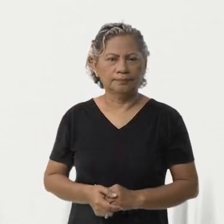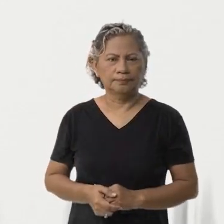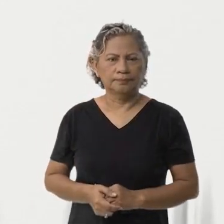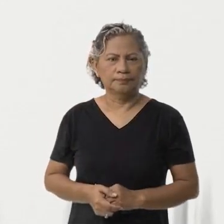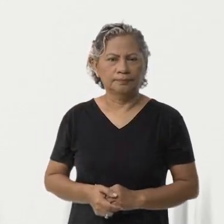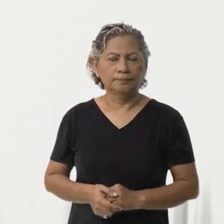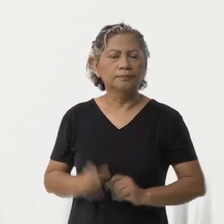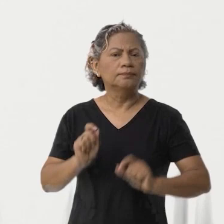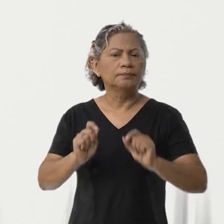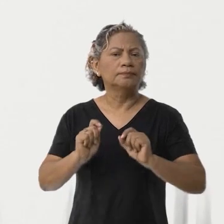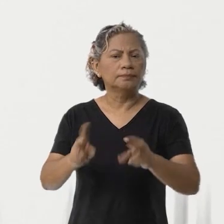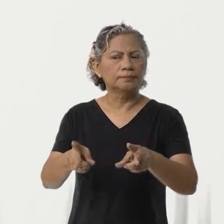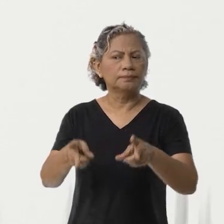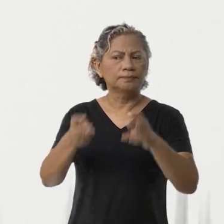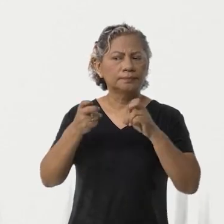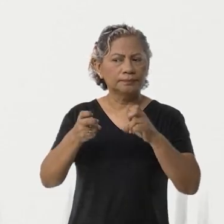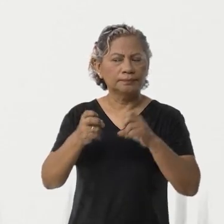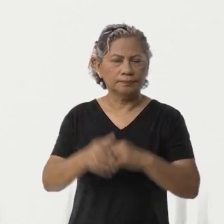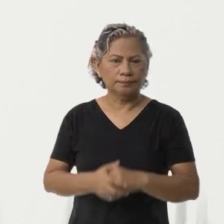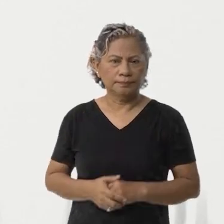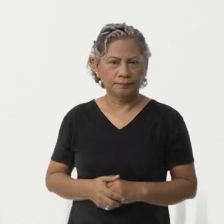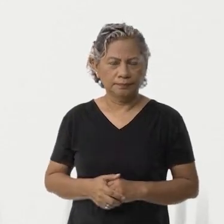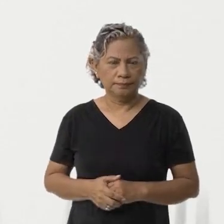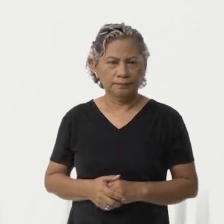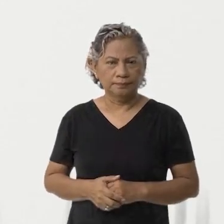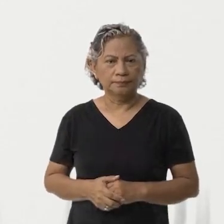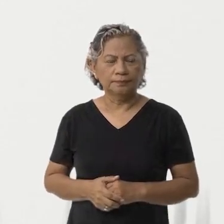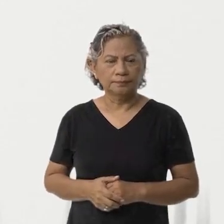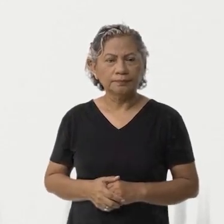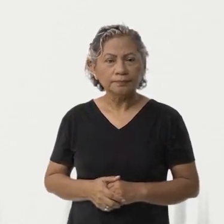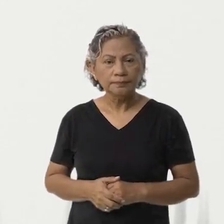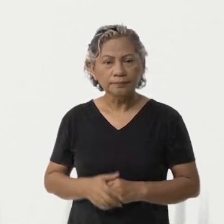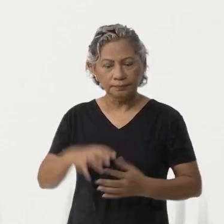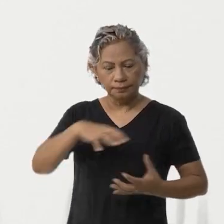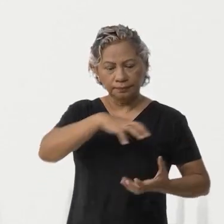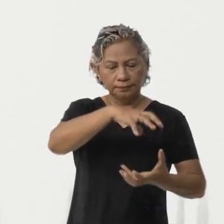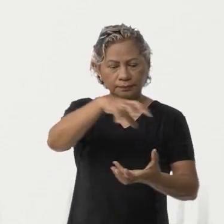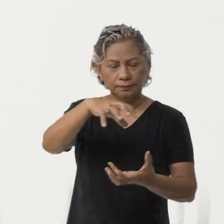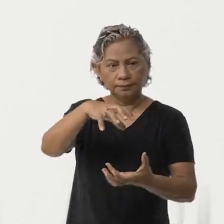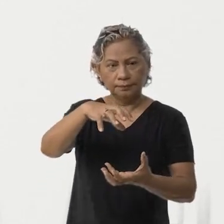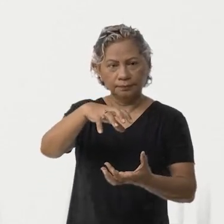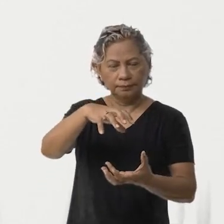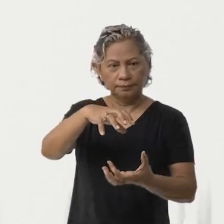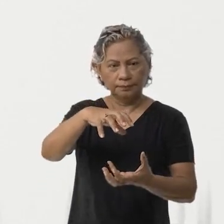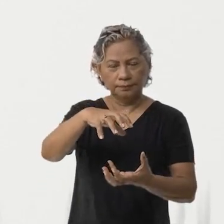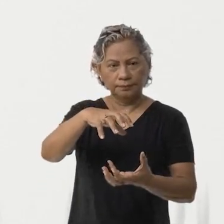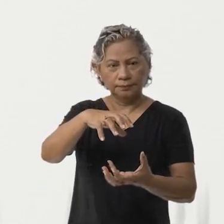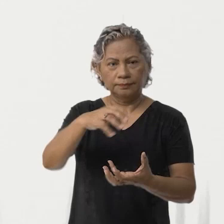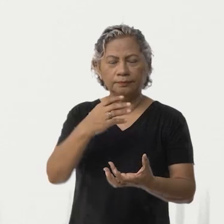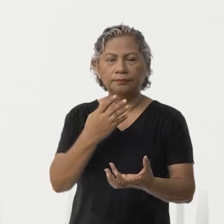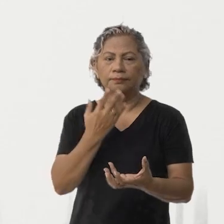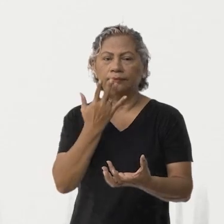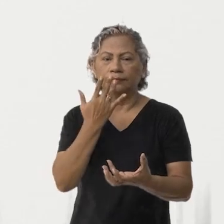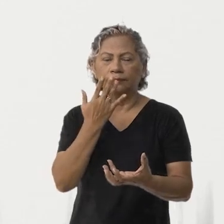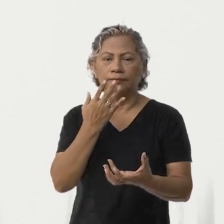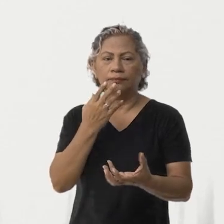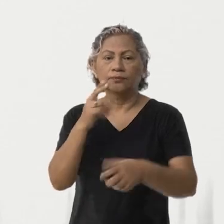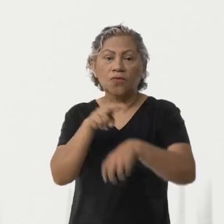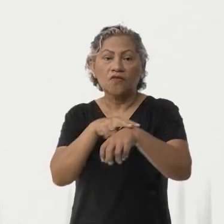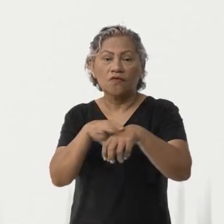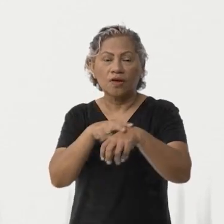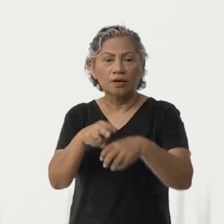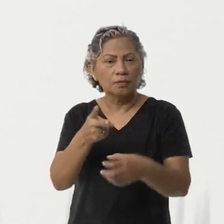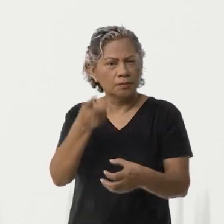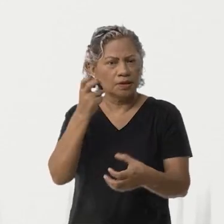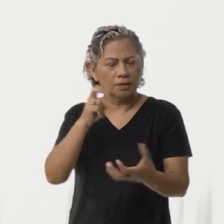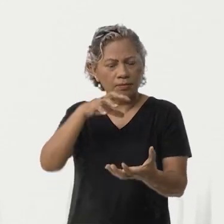a gente percebe, a linha verde é que vai representar a linha do Equador. E ela passa no extremo norte, como a gente viu no